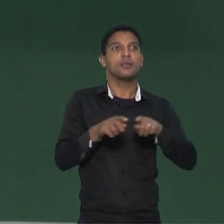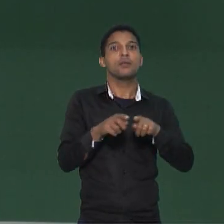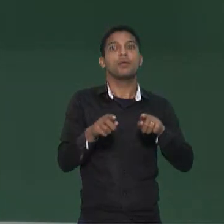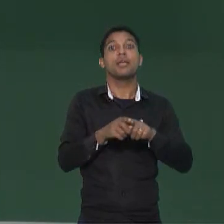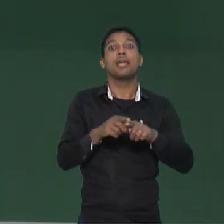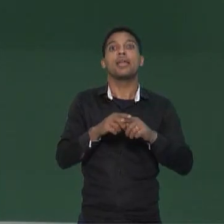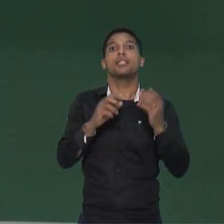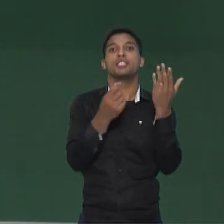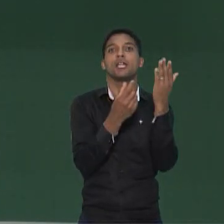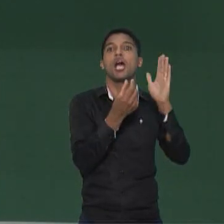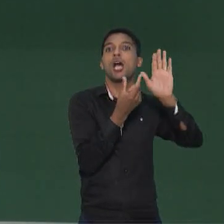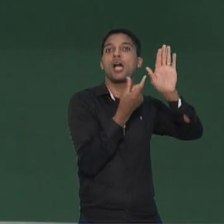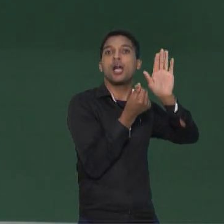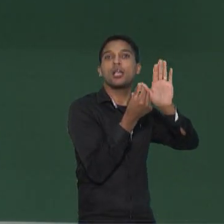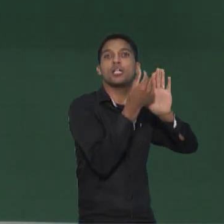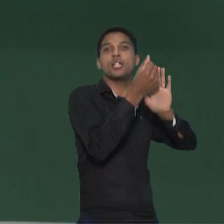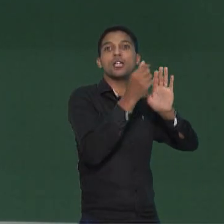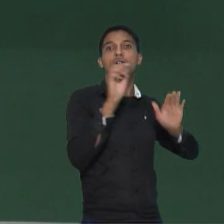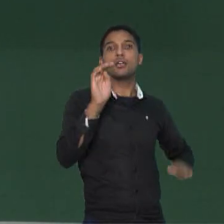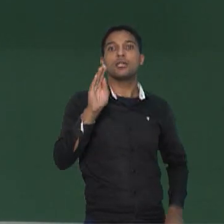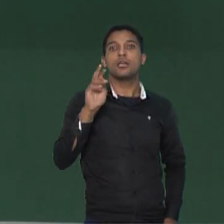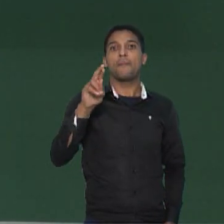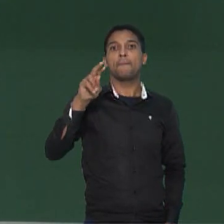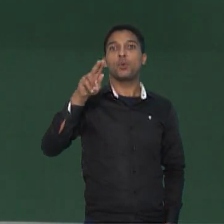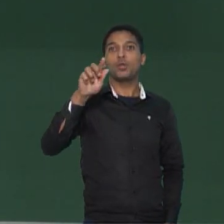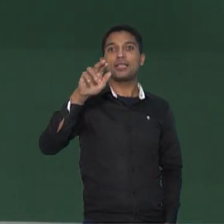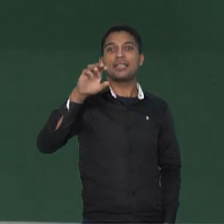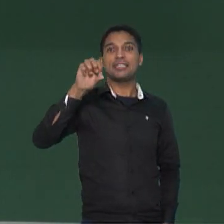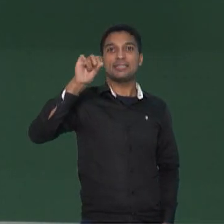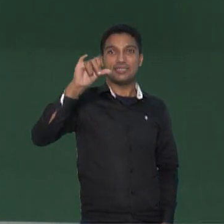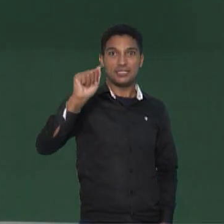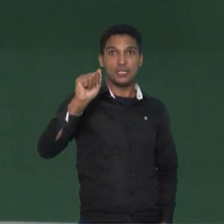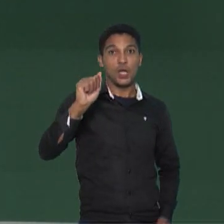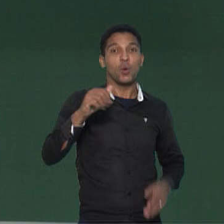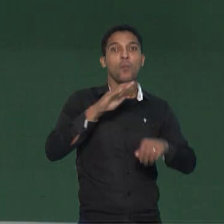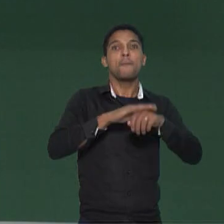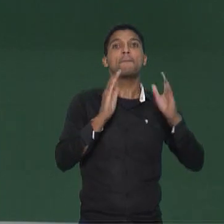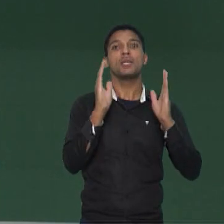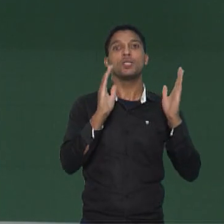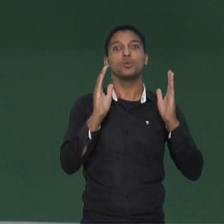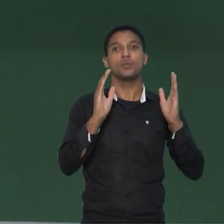burguesia. Sabe que o neoclassicismo, esse período, a burguesia estava bem alta também, né?